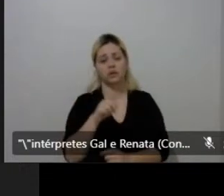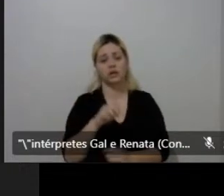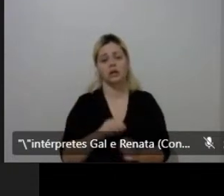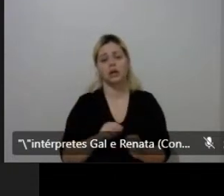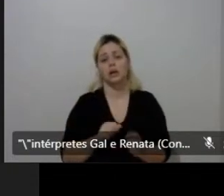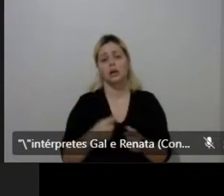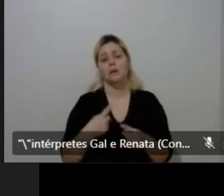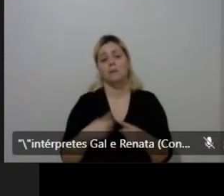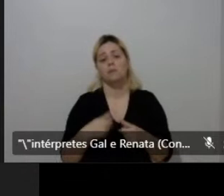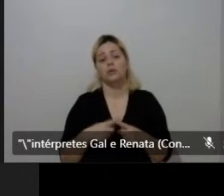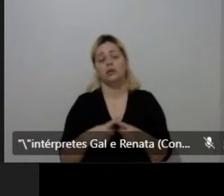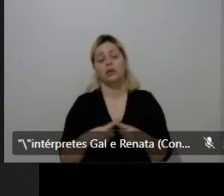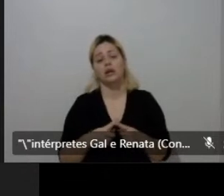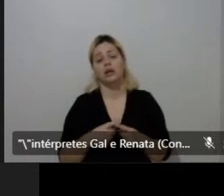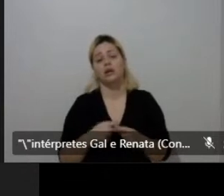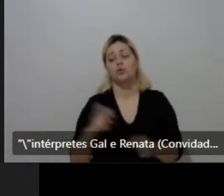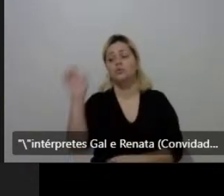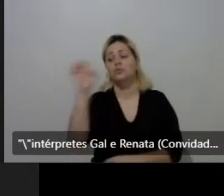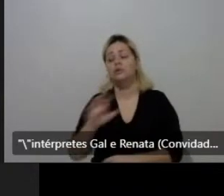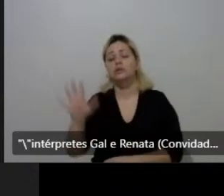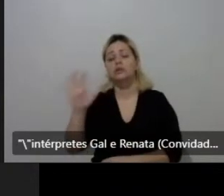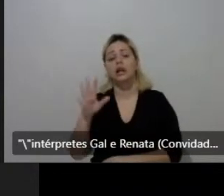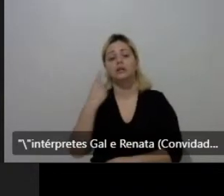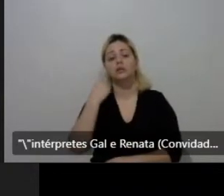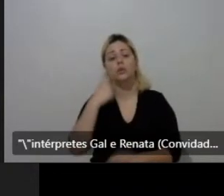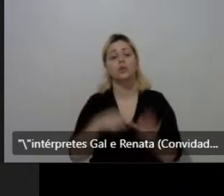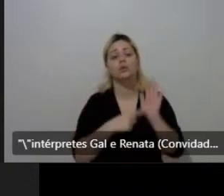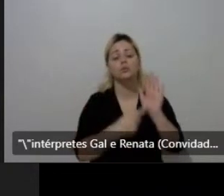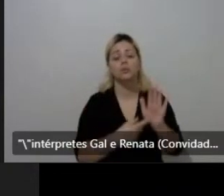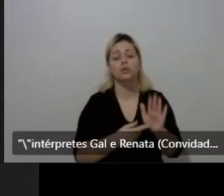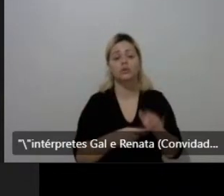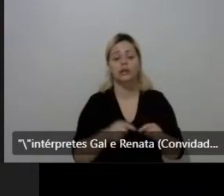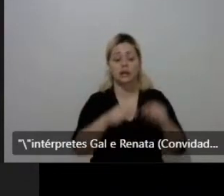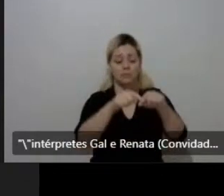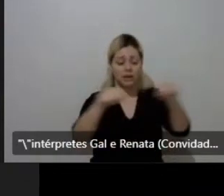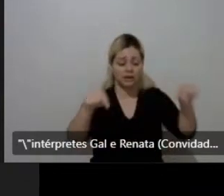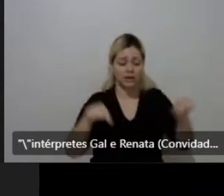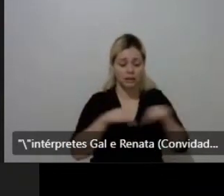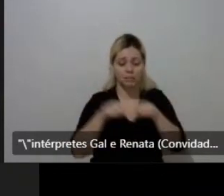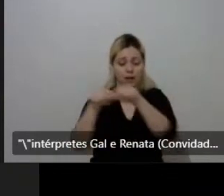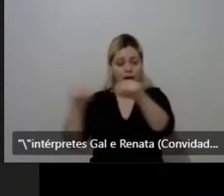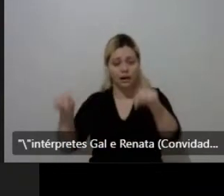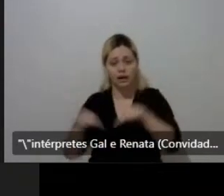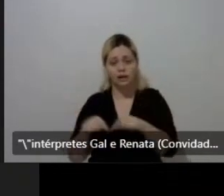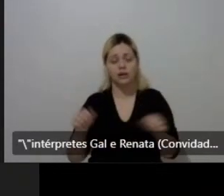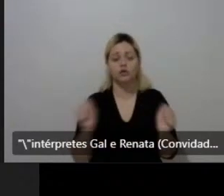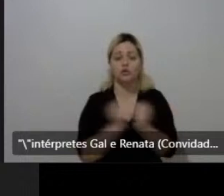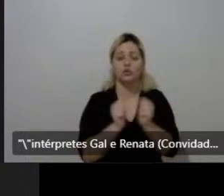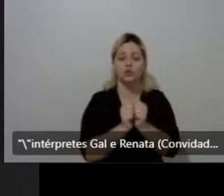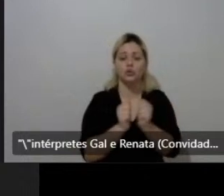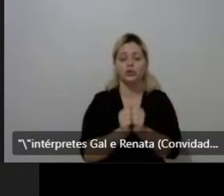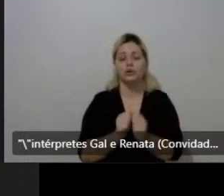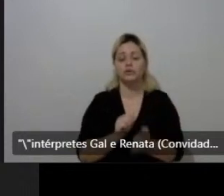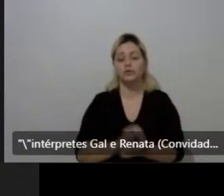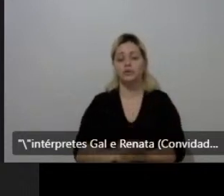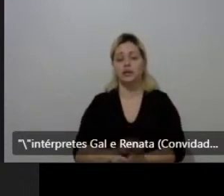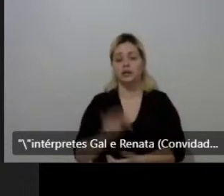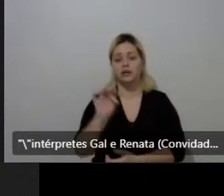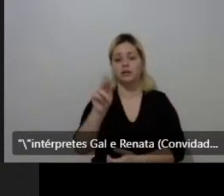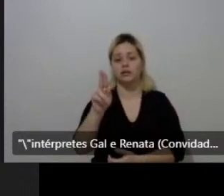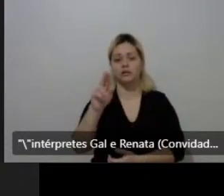não foram mapeados pelo Estado, e eles estão sendo demarcados pela Fiocruz, em parceria com o Fórum de Comunidades